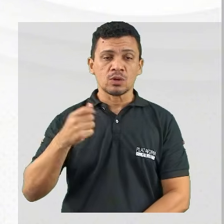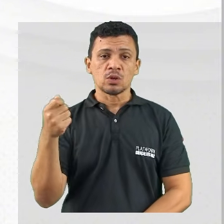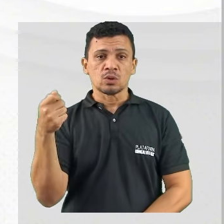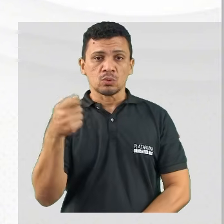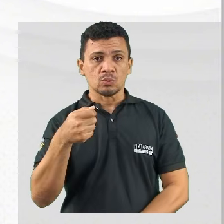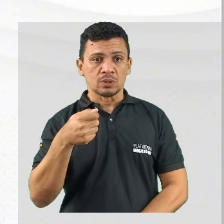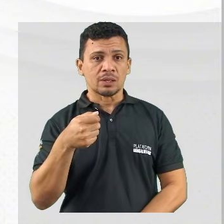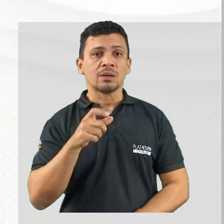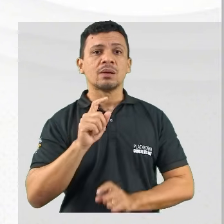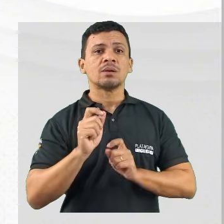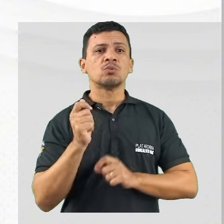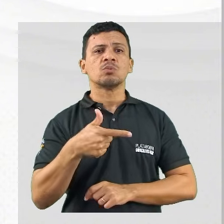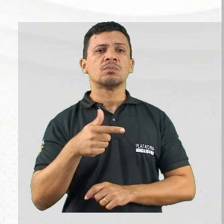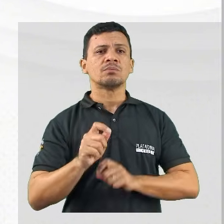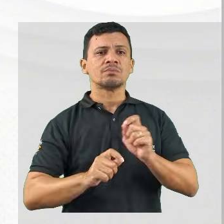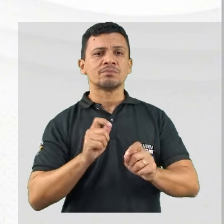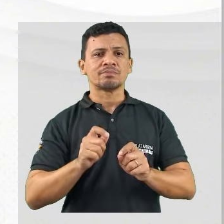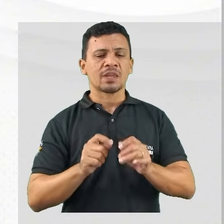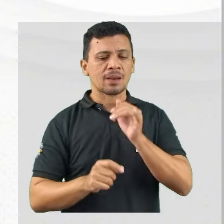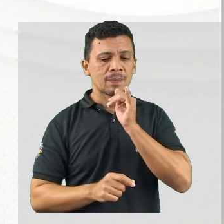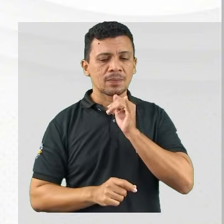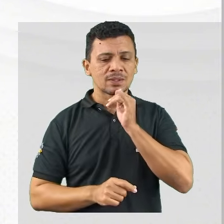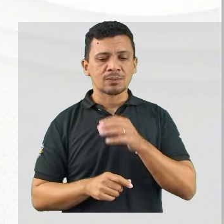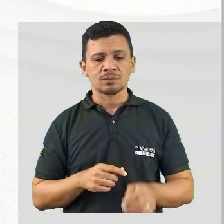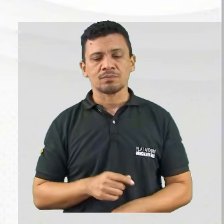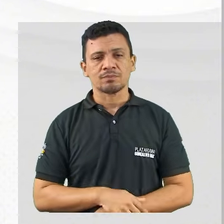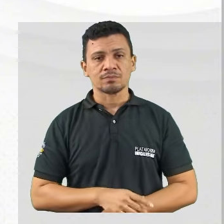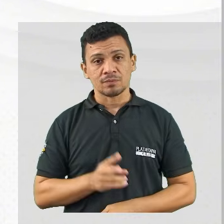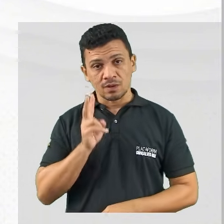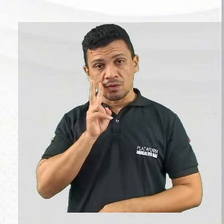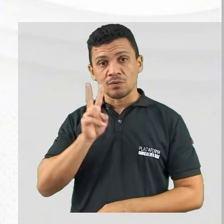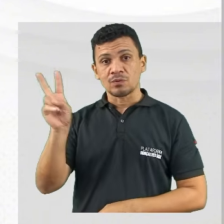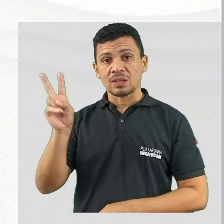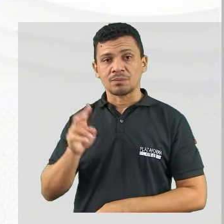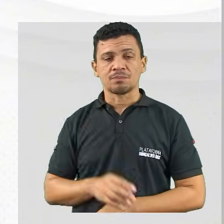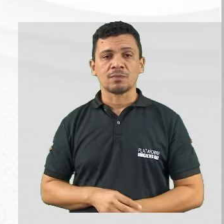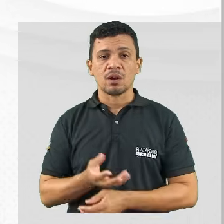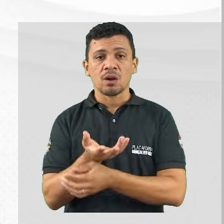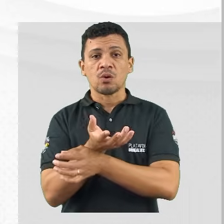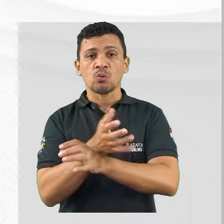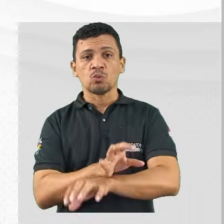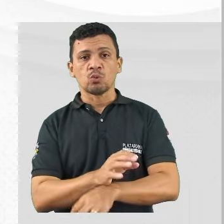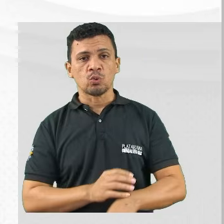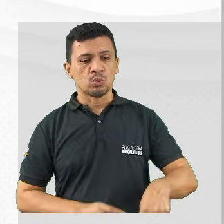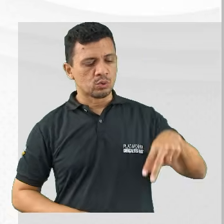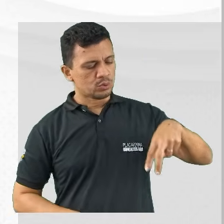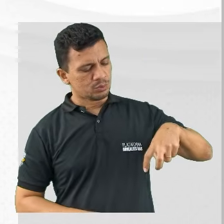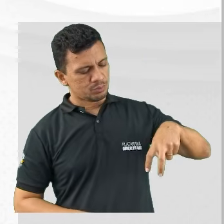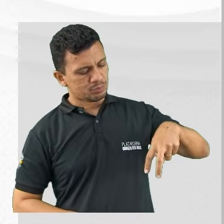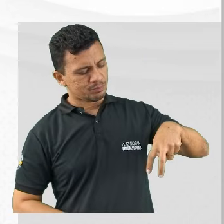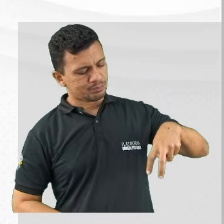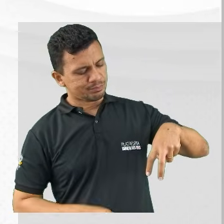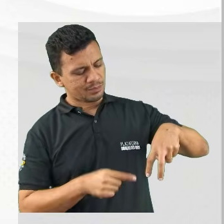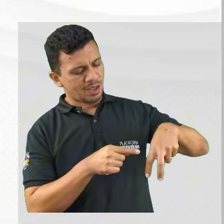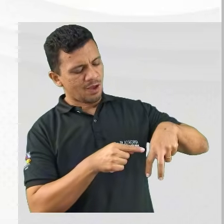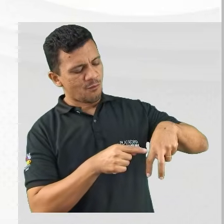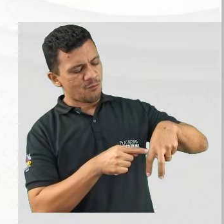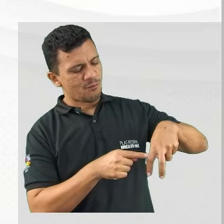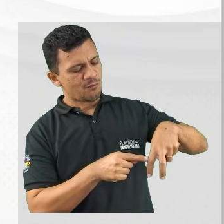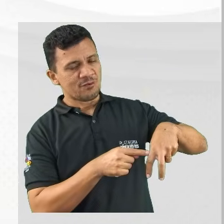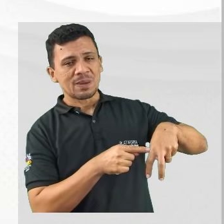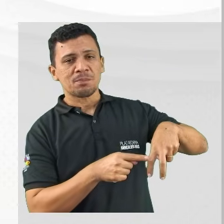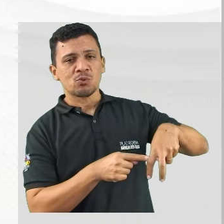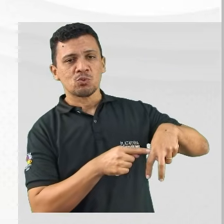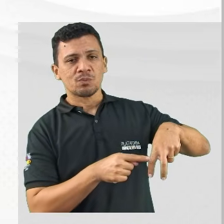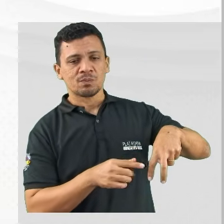e a largura. Há exemplos disso, como a gente pode ver aqui no desenho, o osso do fêmur, tá? Ele é classificado